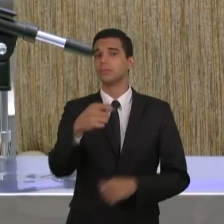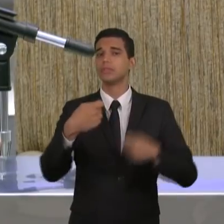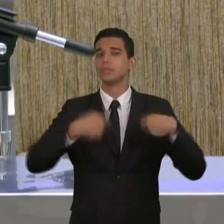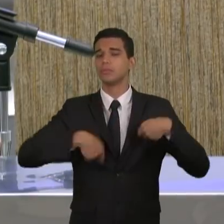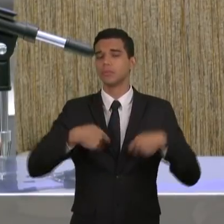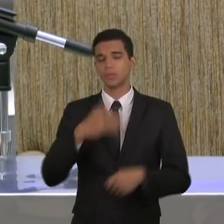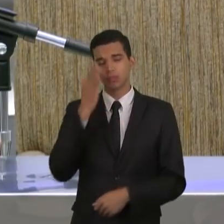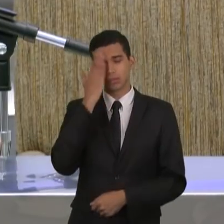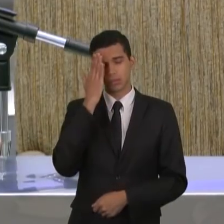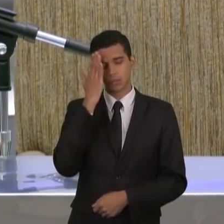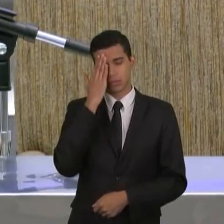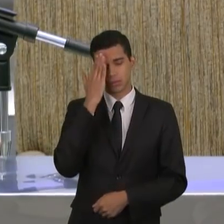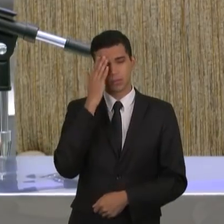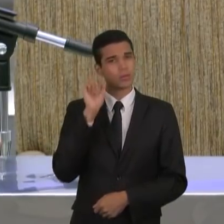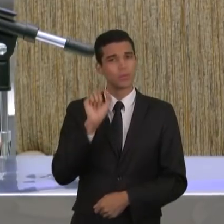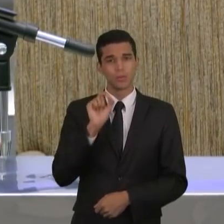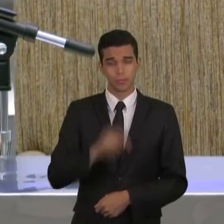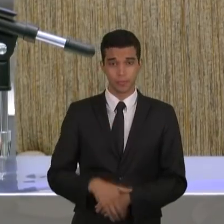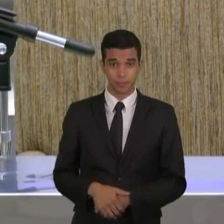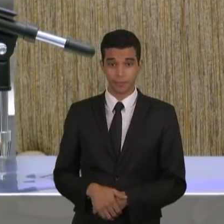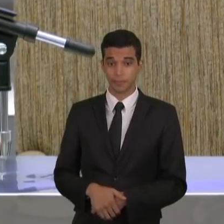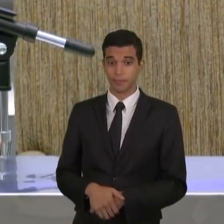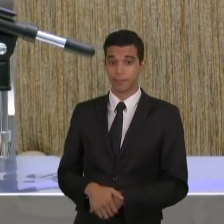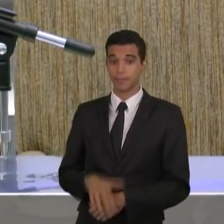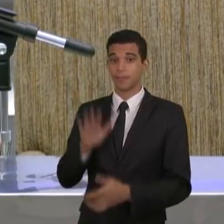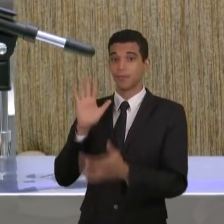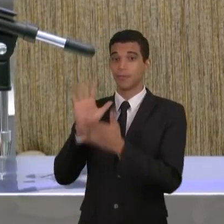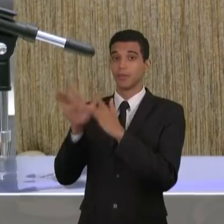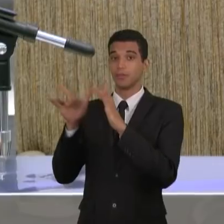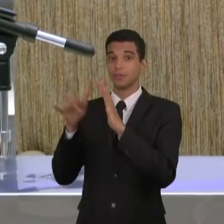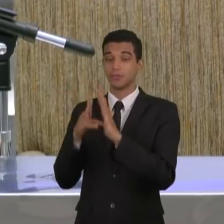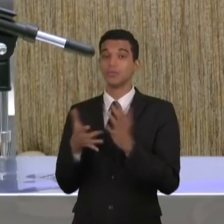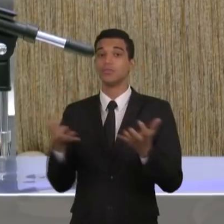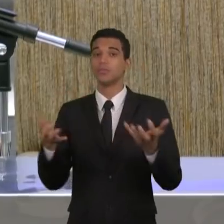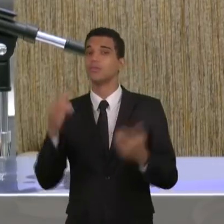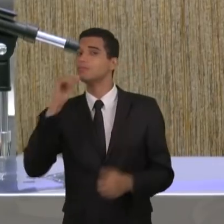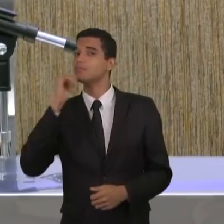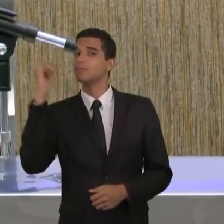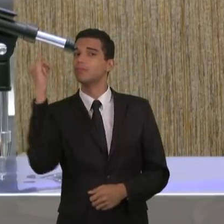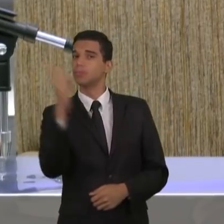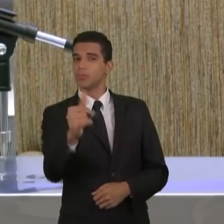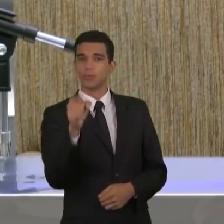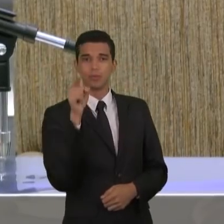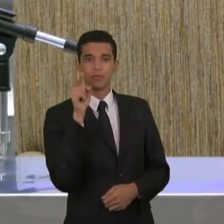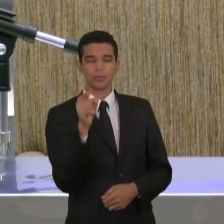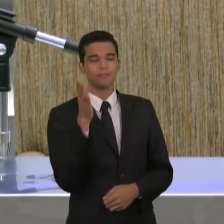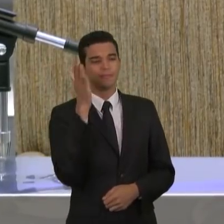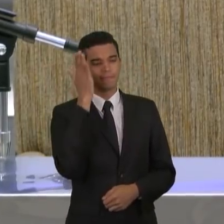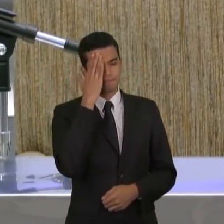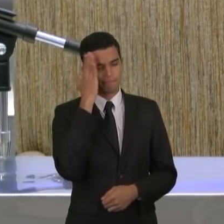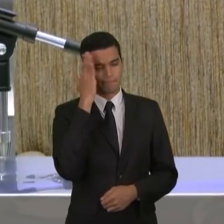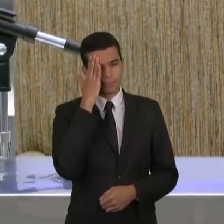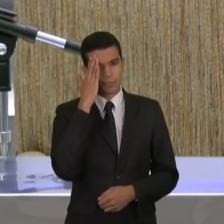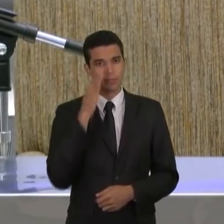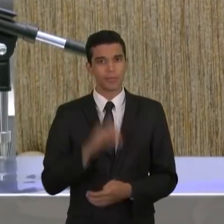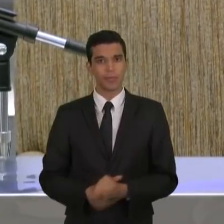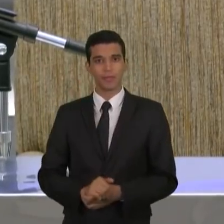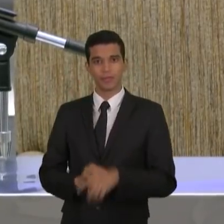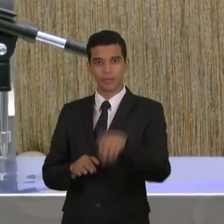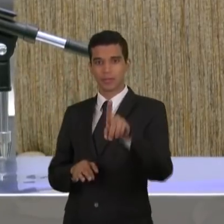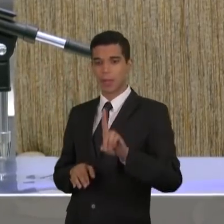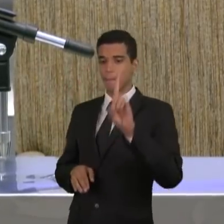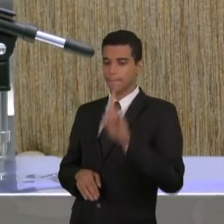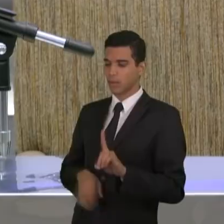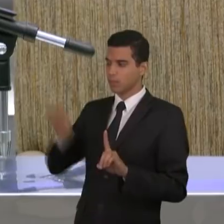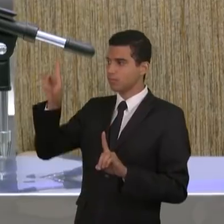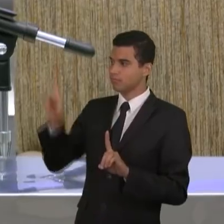entender Aqui Esta Noite Jesus te chamou para um particular que esta noite para entender para você sentar do lado de dele e ele dá uma